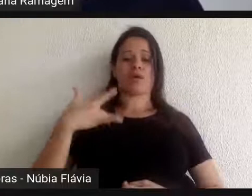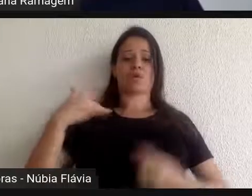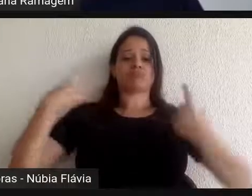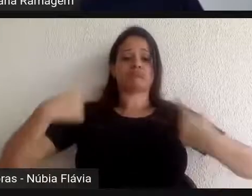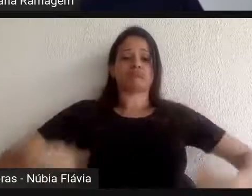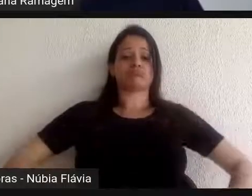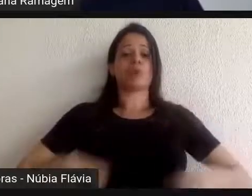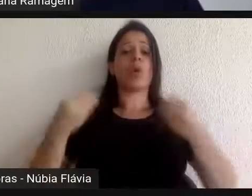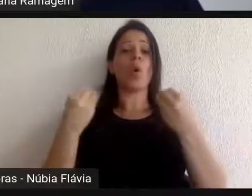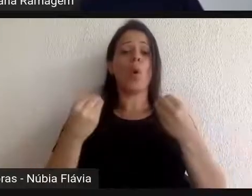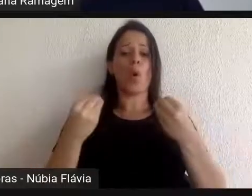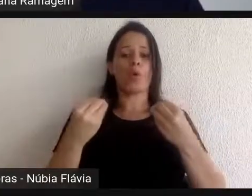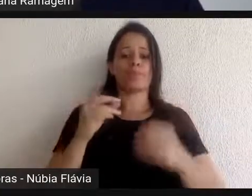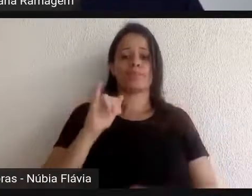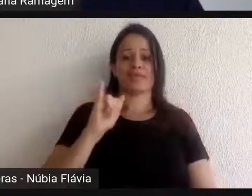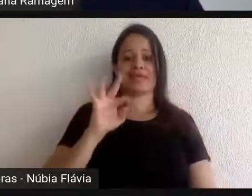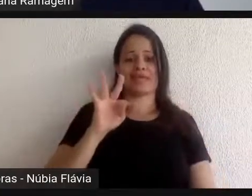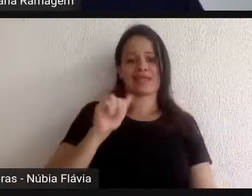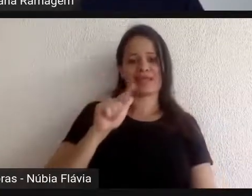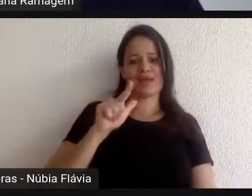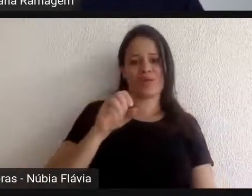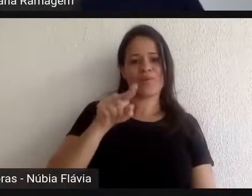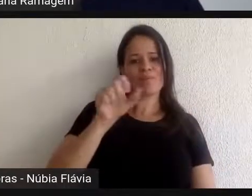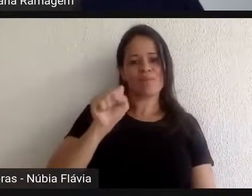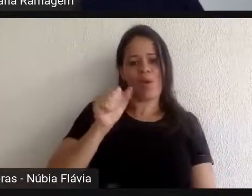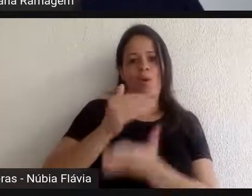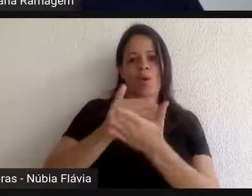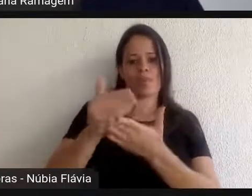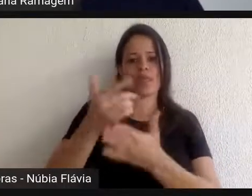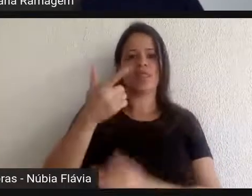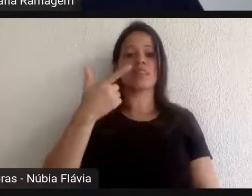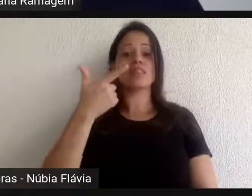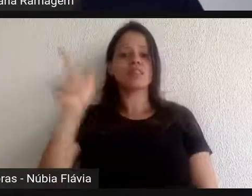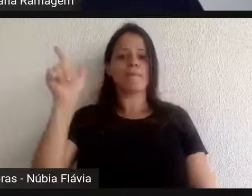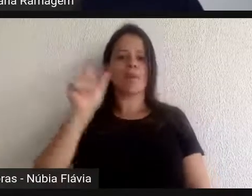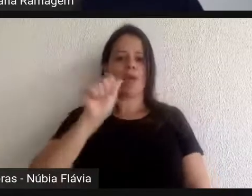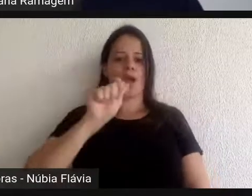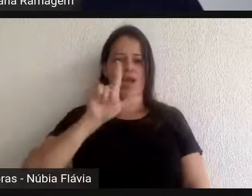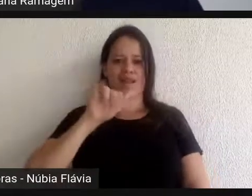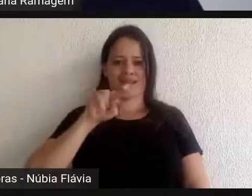começar pelo Ítalo, né? E depois a gente passa para a Aline. Pode ser?